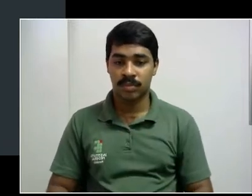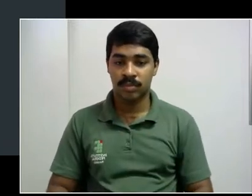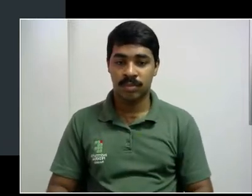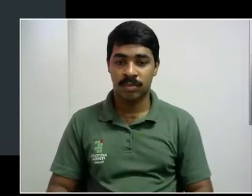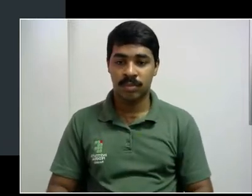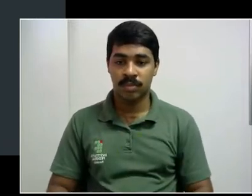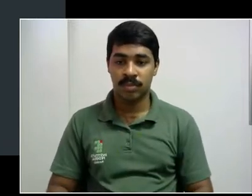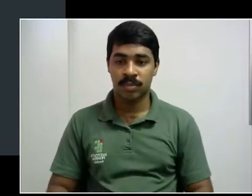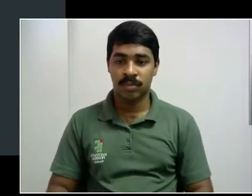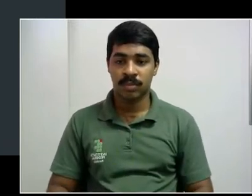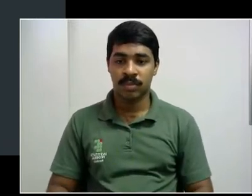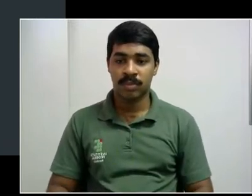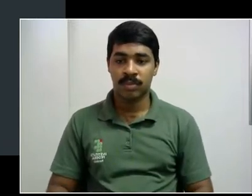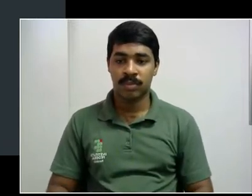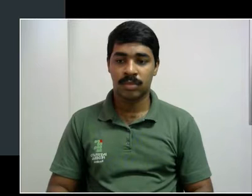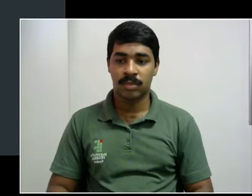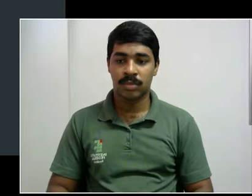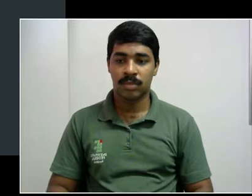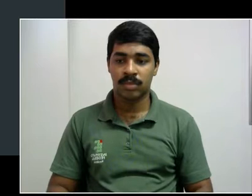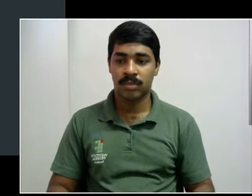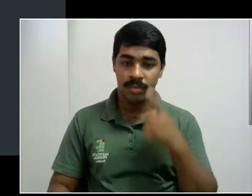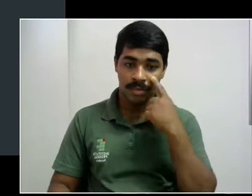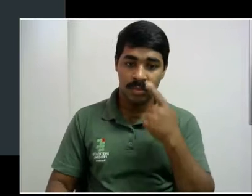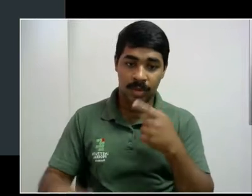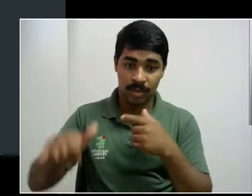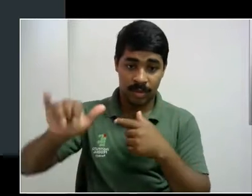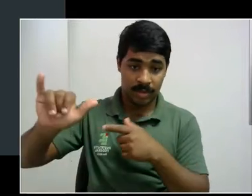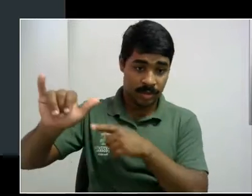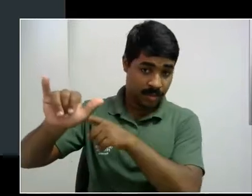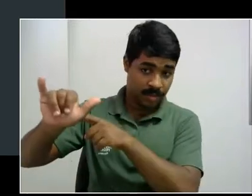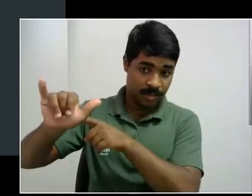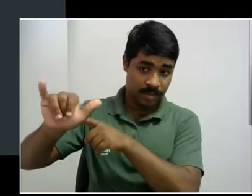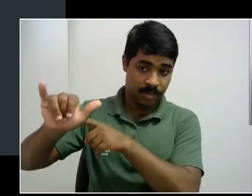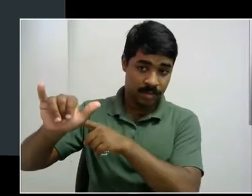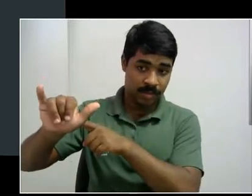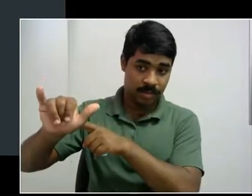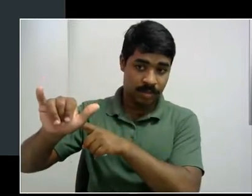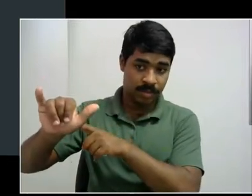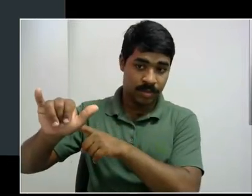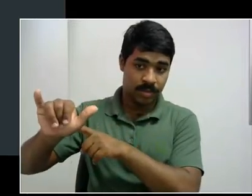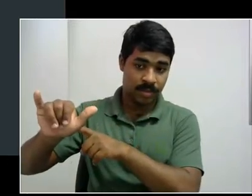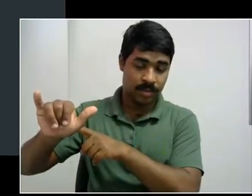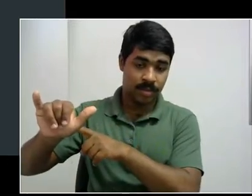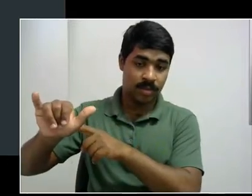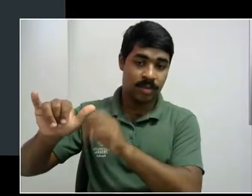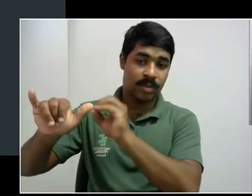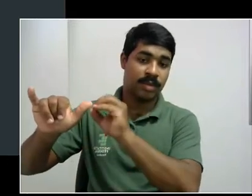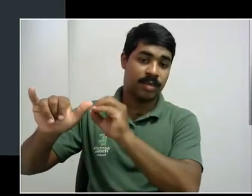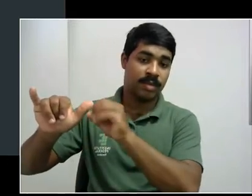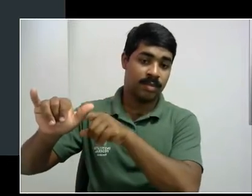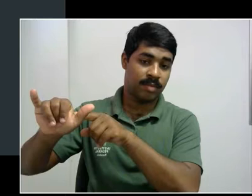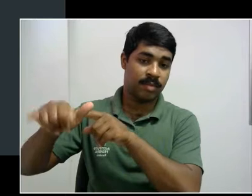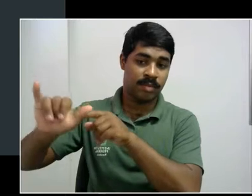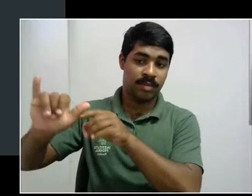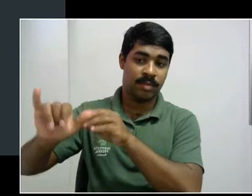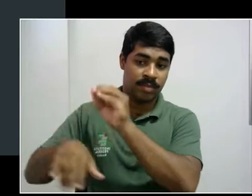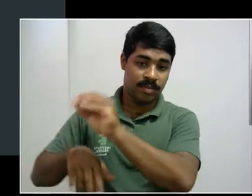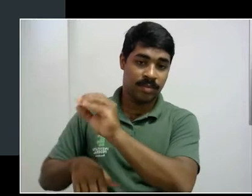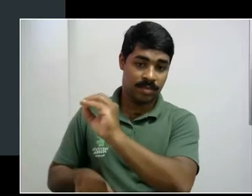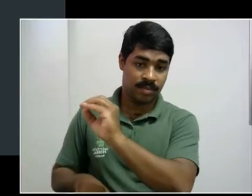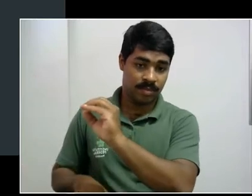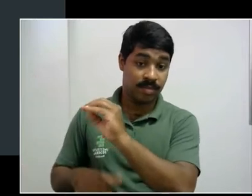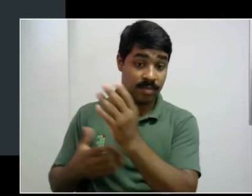igual a zero. Tá? Ó, vê que isso aqui é o y, tá? Então, você vai chamar o y de zero. Ou seja, se você quer saber onde